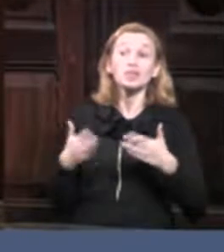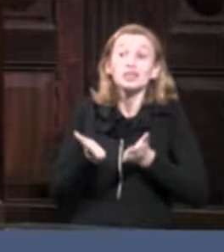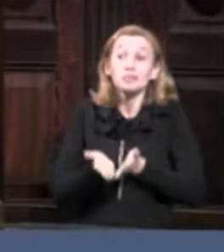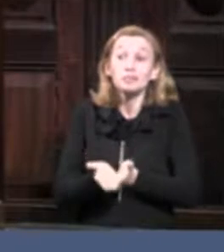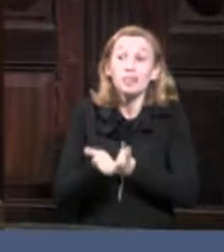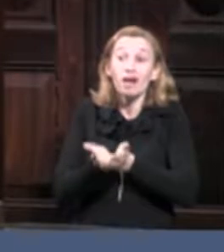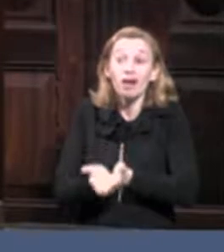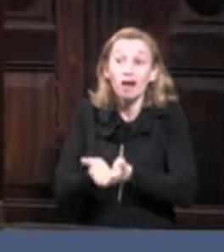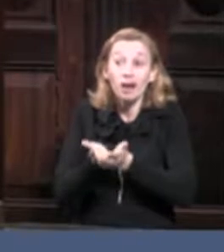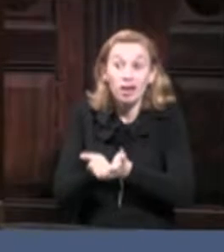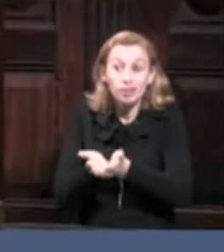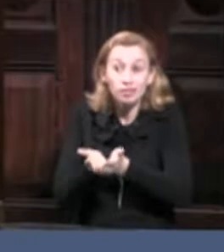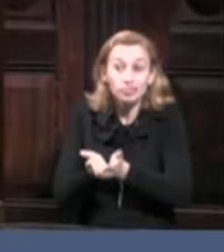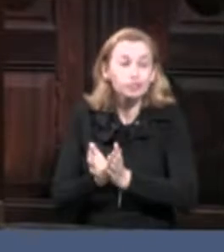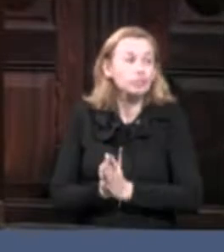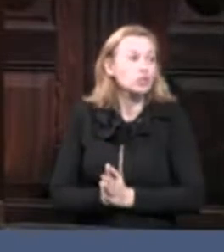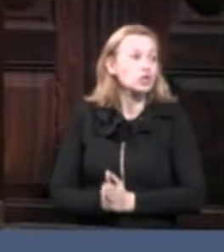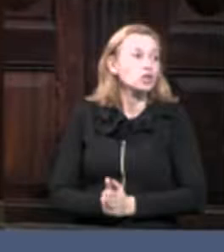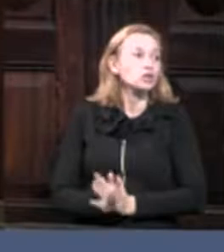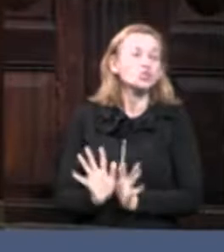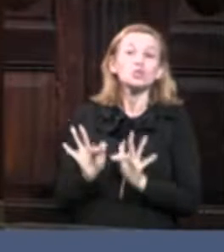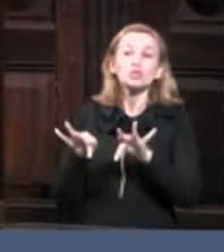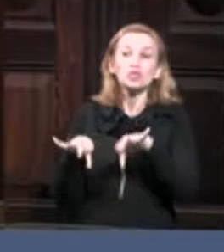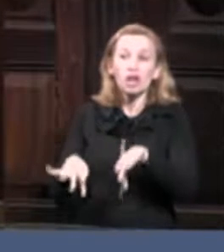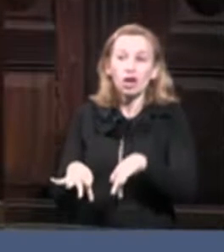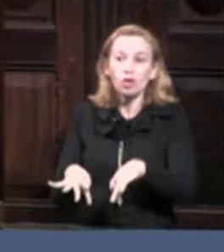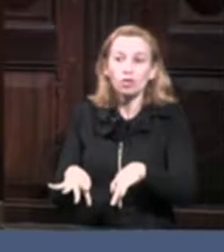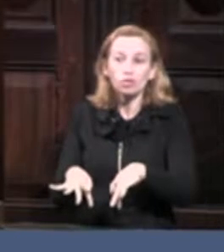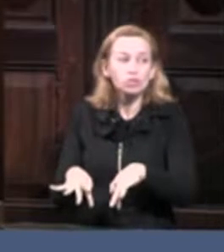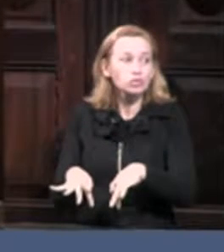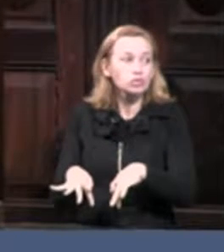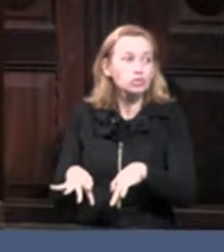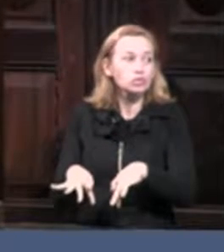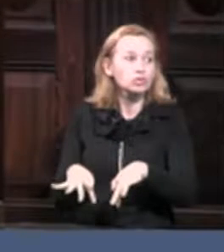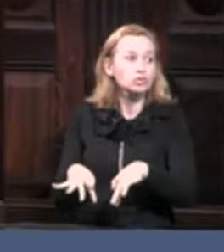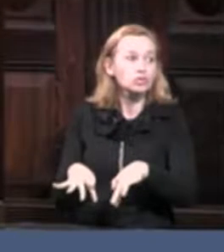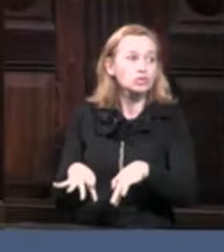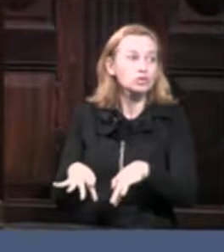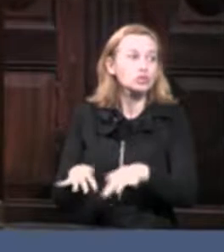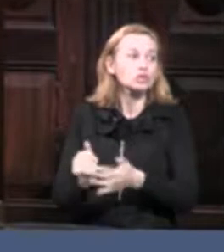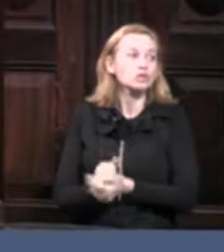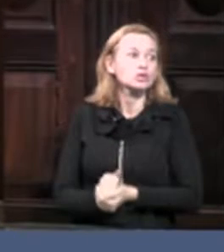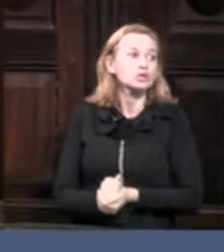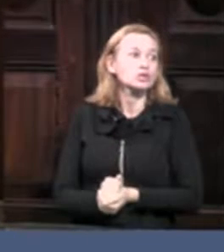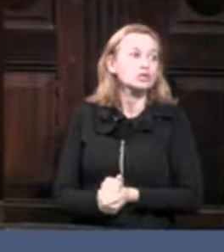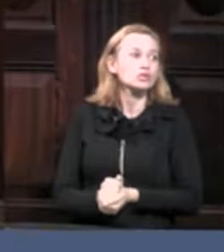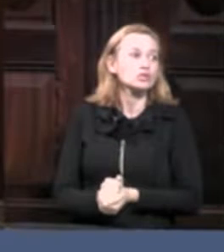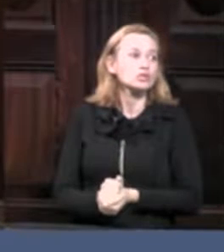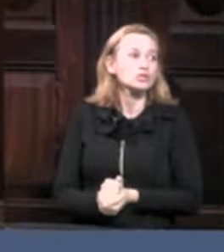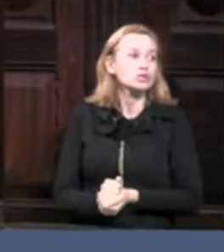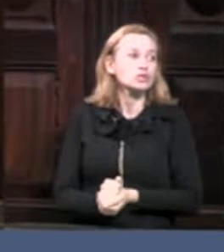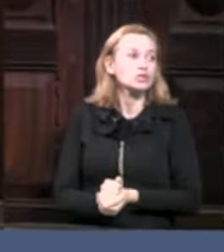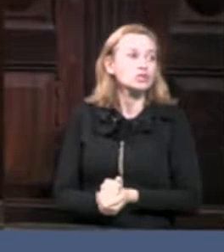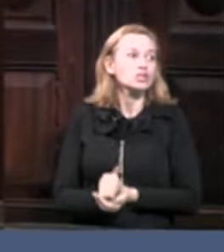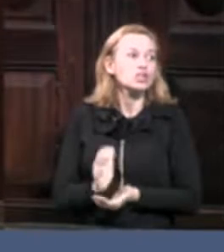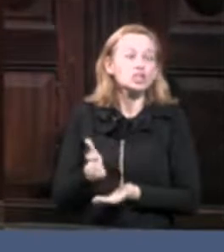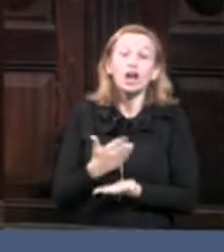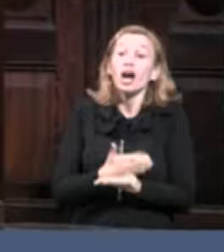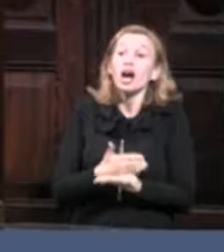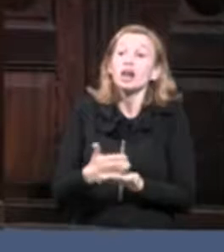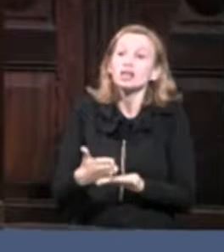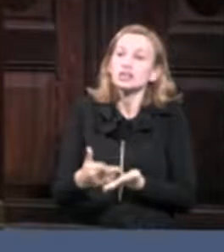No final do primeiro semestre, pouco antes do início do recesso parlamentar, a gente conseguiu